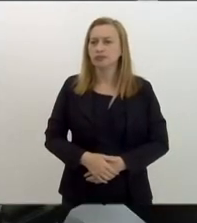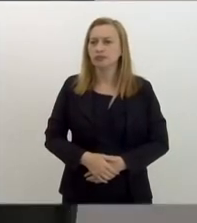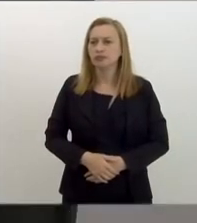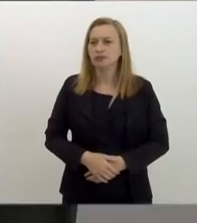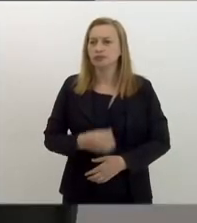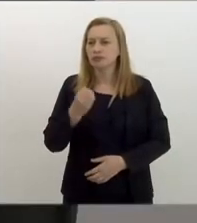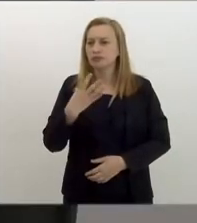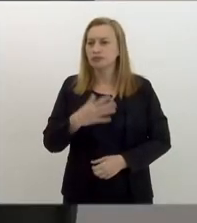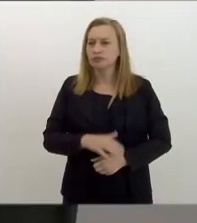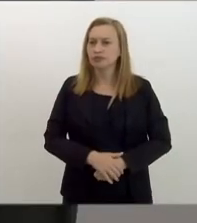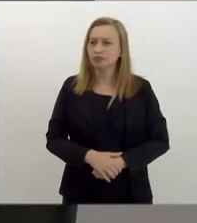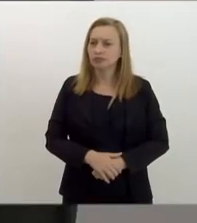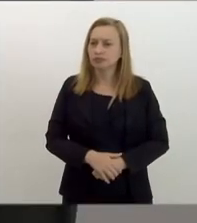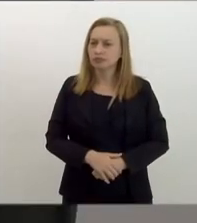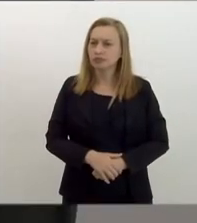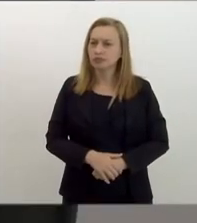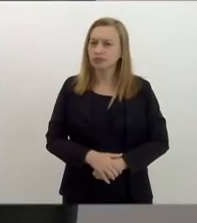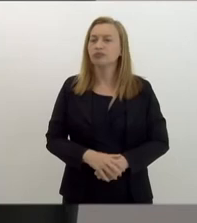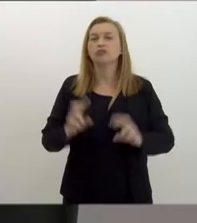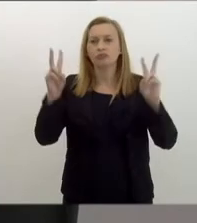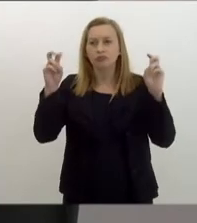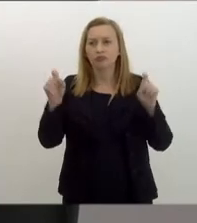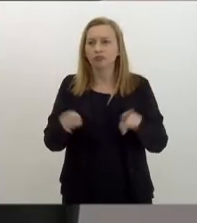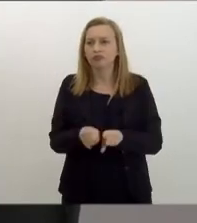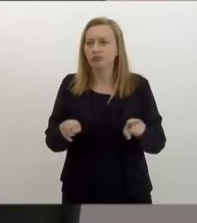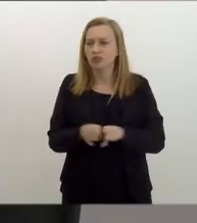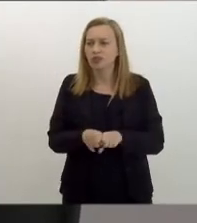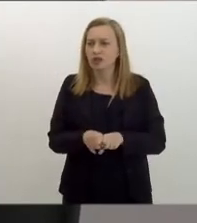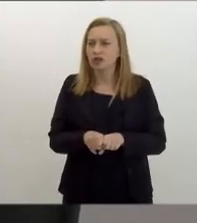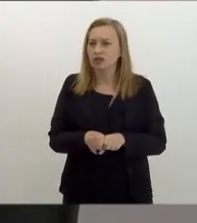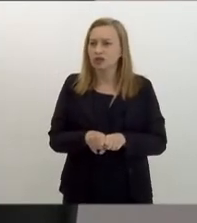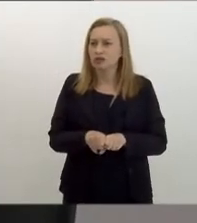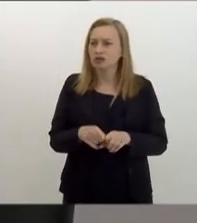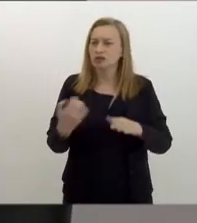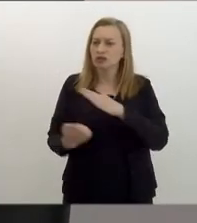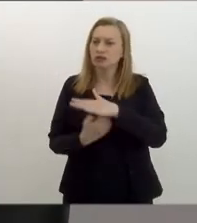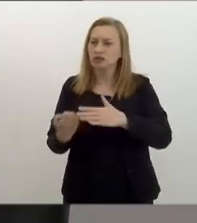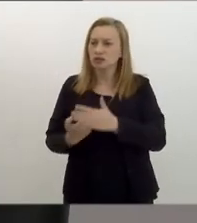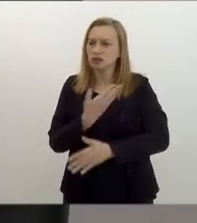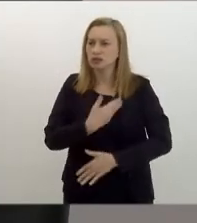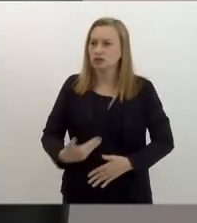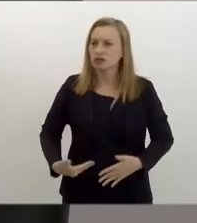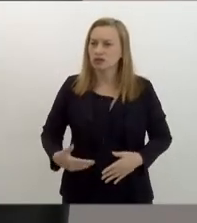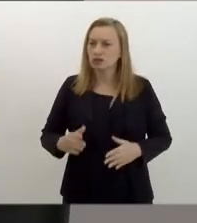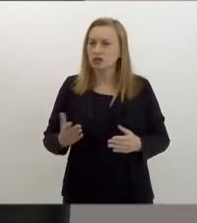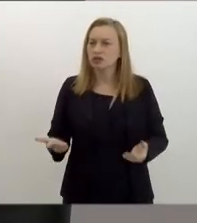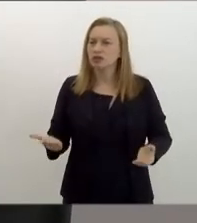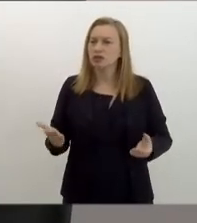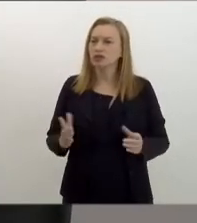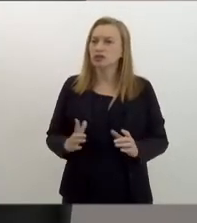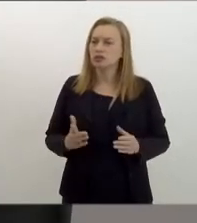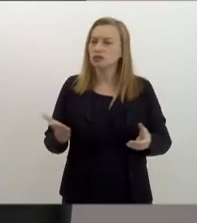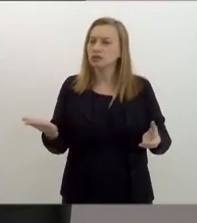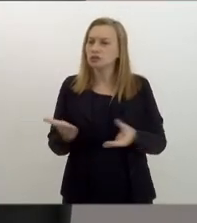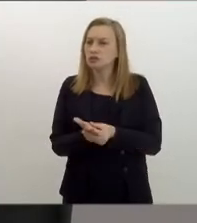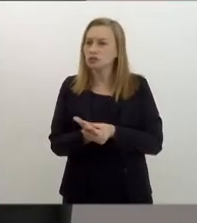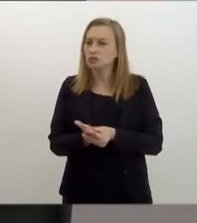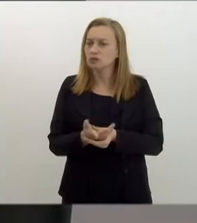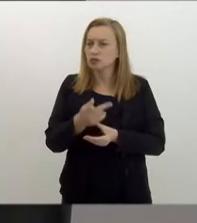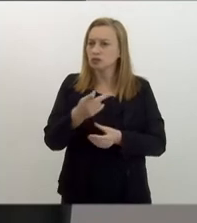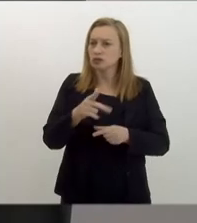bom uma questão também é o seguinte se as empresas públicas possuem muitas ações trabalhistas